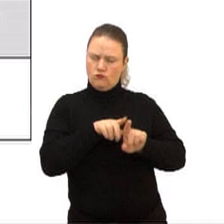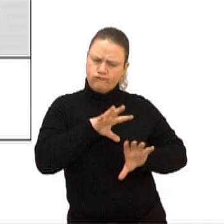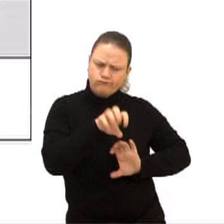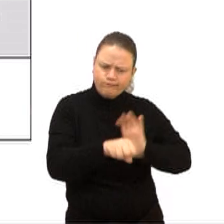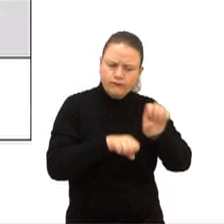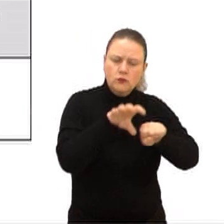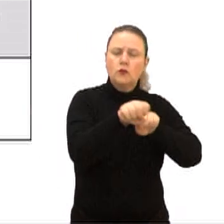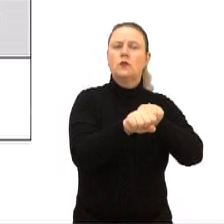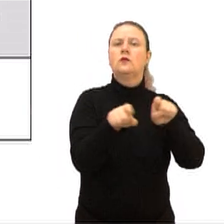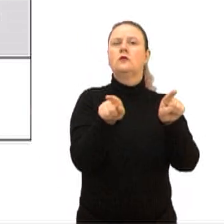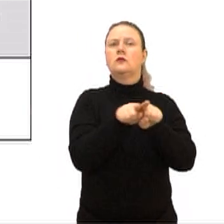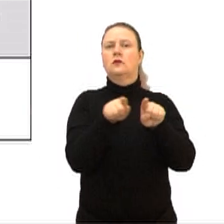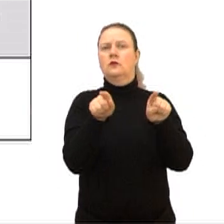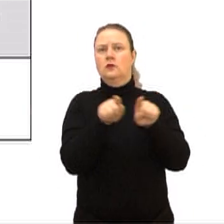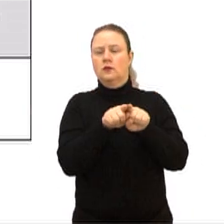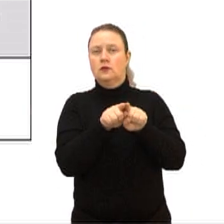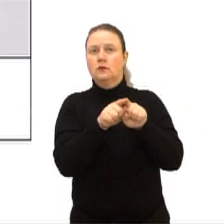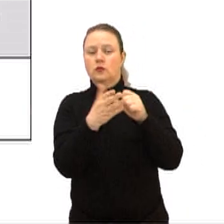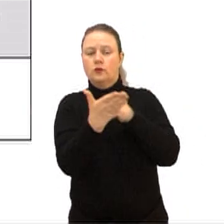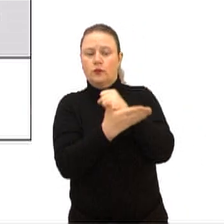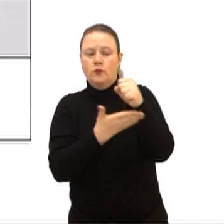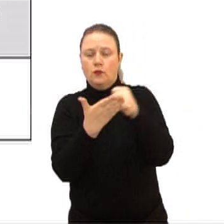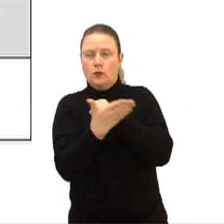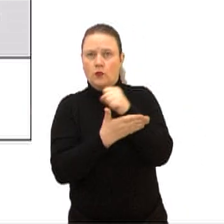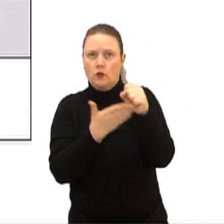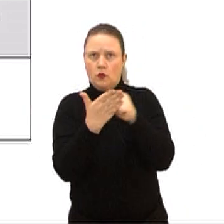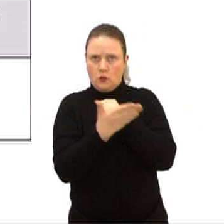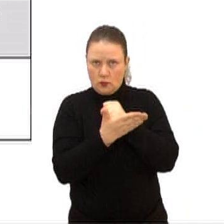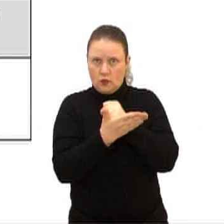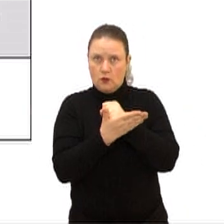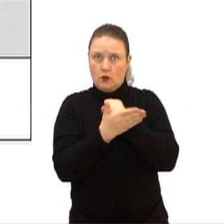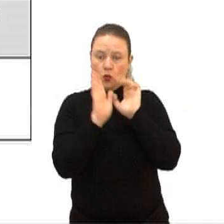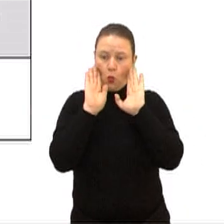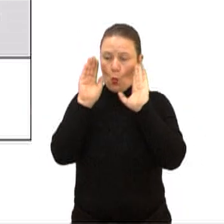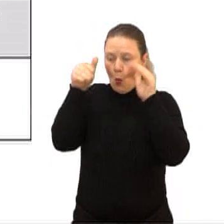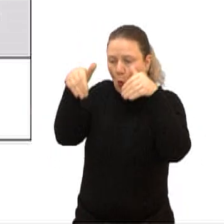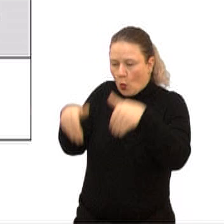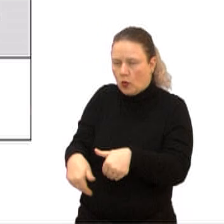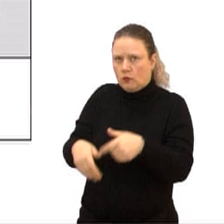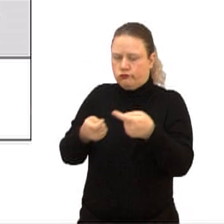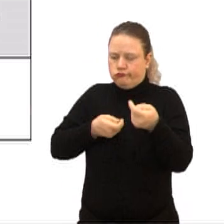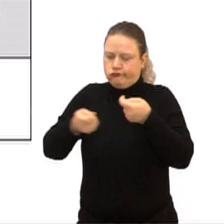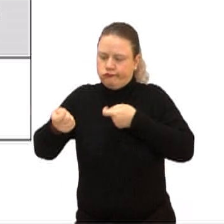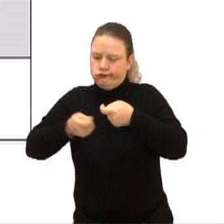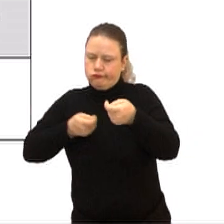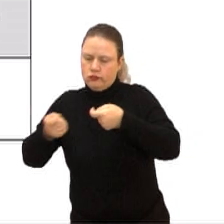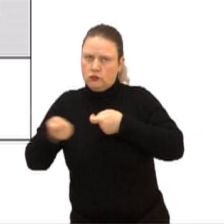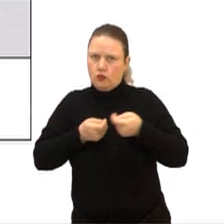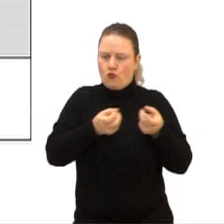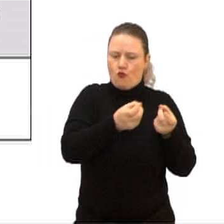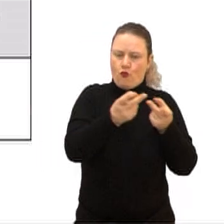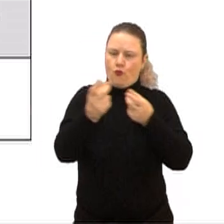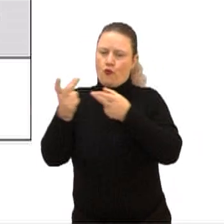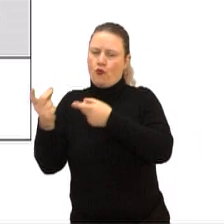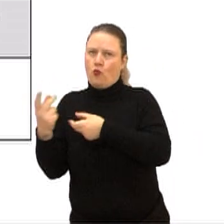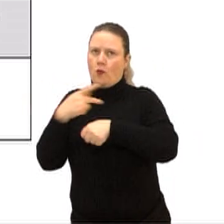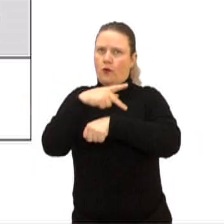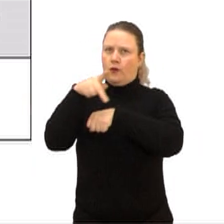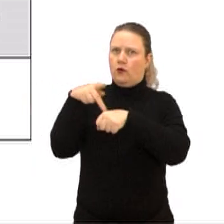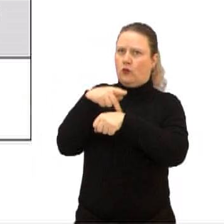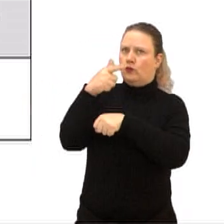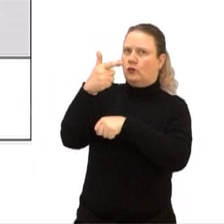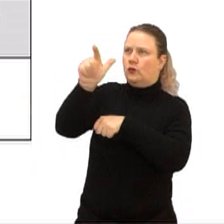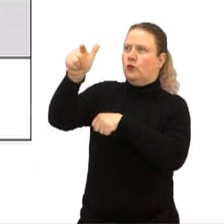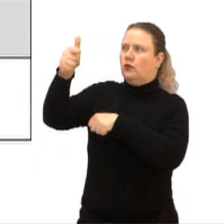Então, aquela colonização baseada na produção para o mercado externo, um pacto muito delimitado e,